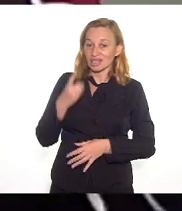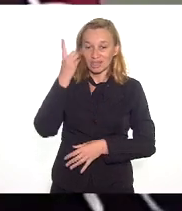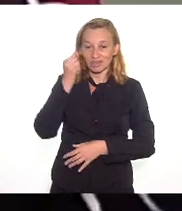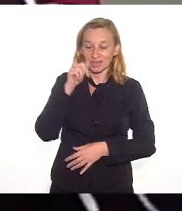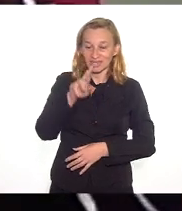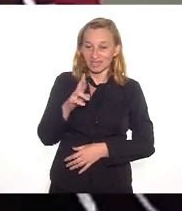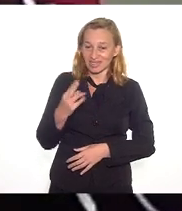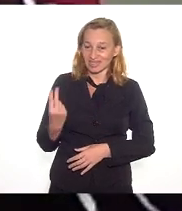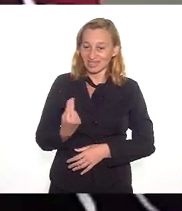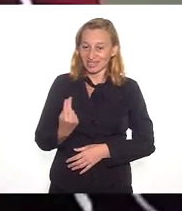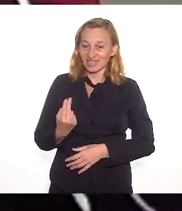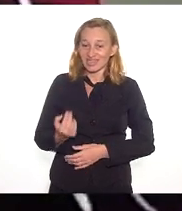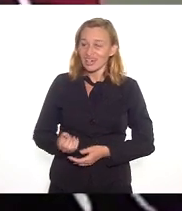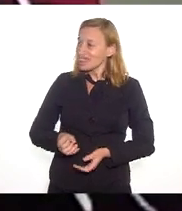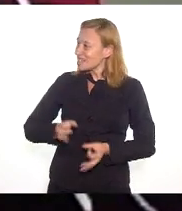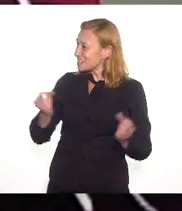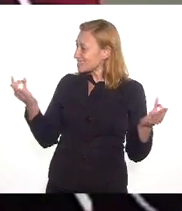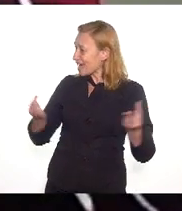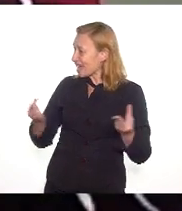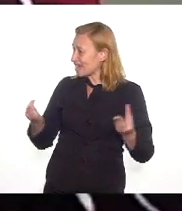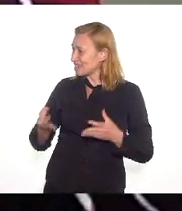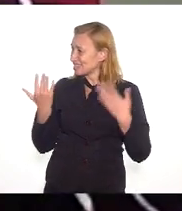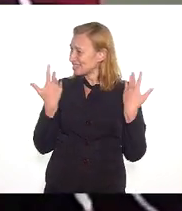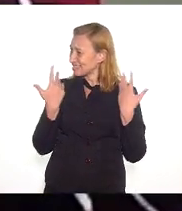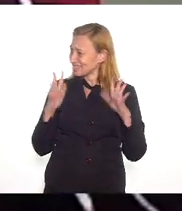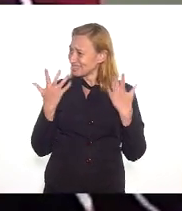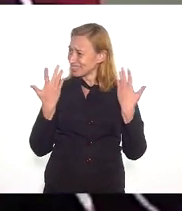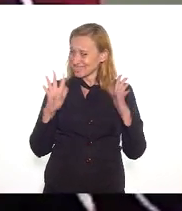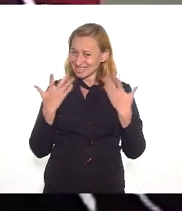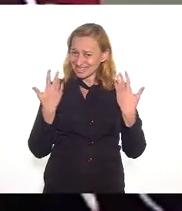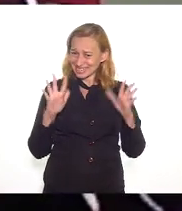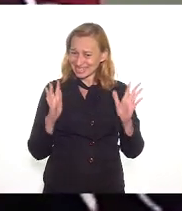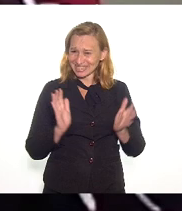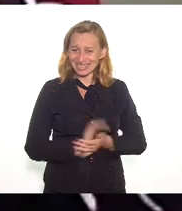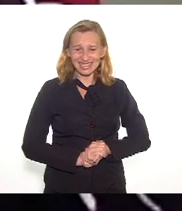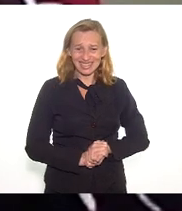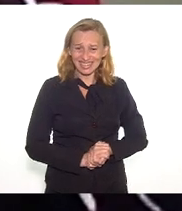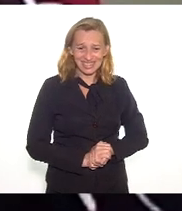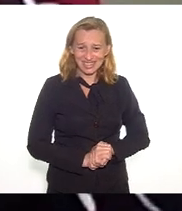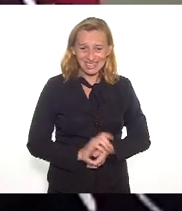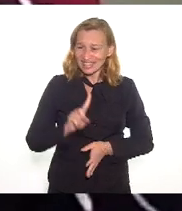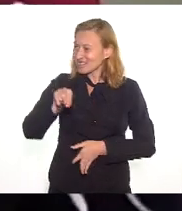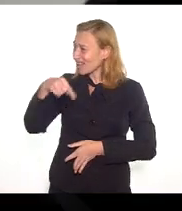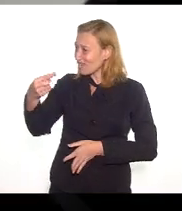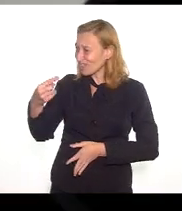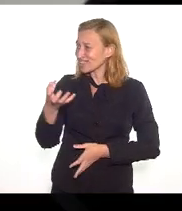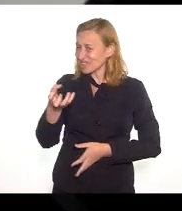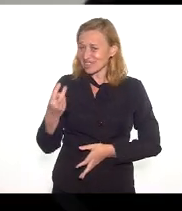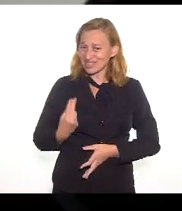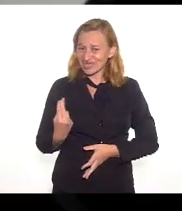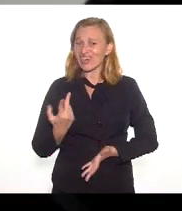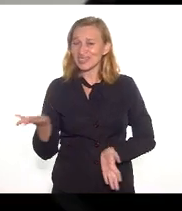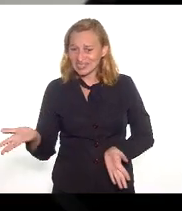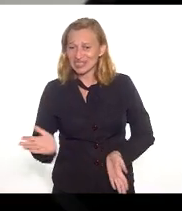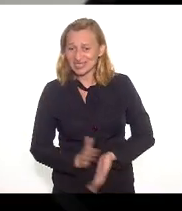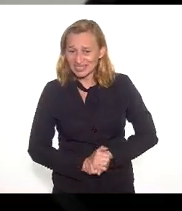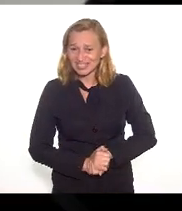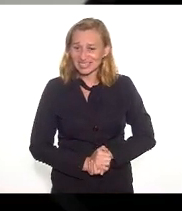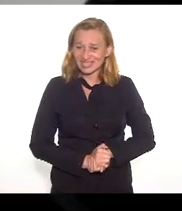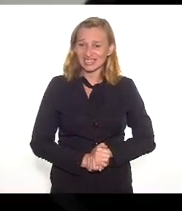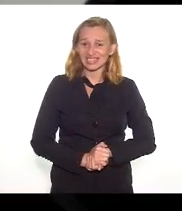Claro, com certeza. É uma honra. Ao deputado Rosenberg e a tantos outros. 1205. É, ah, é. Fazendo